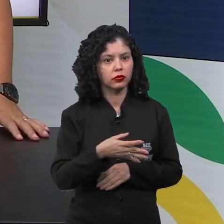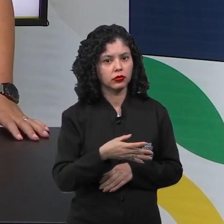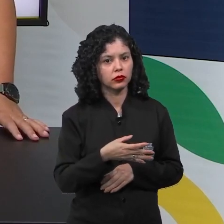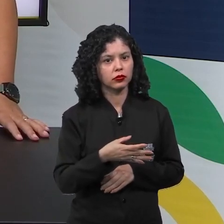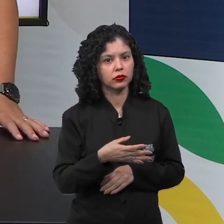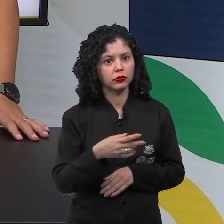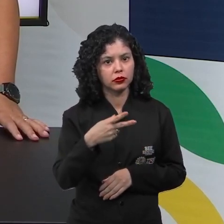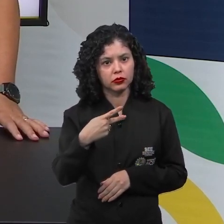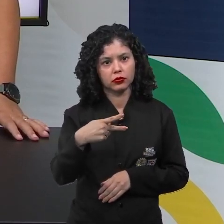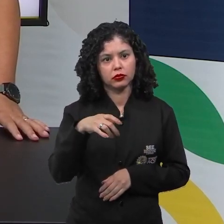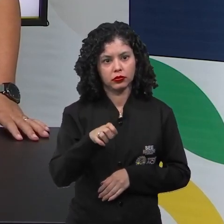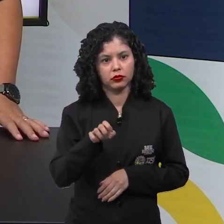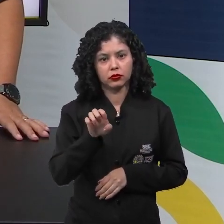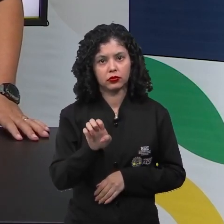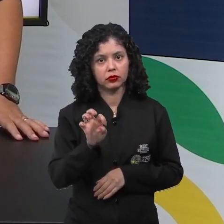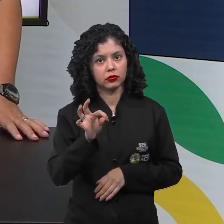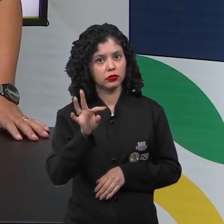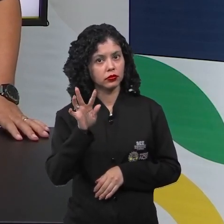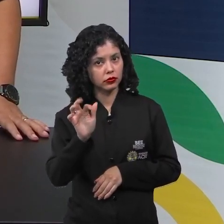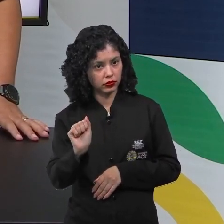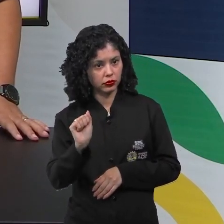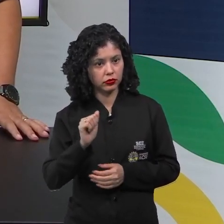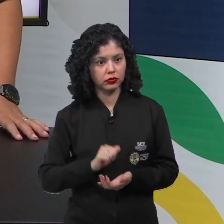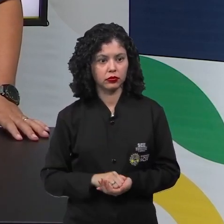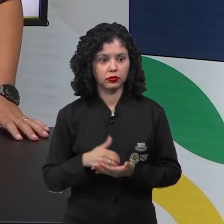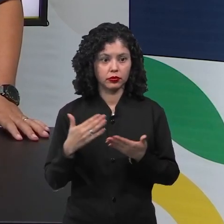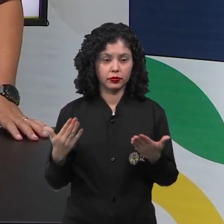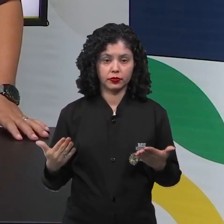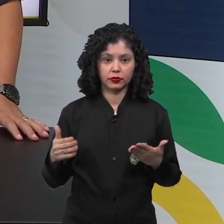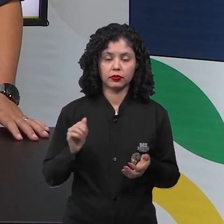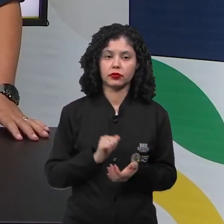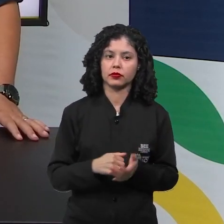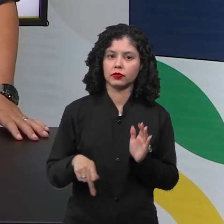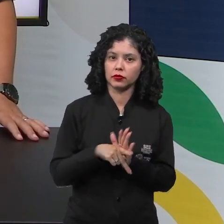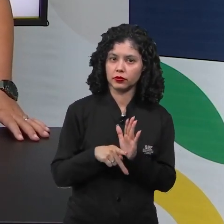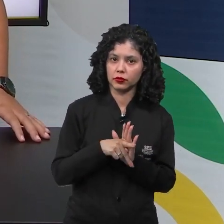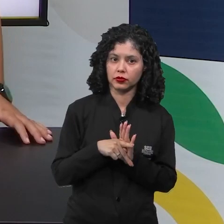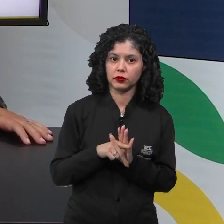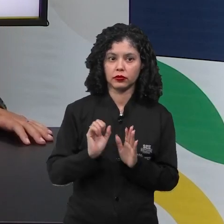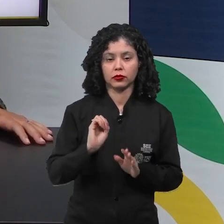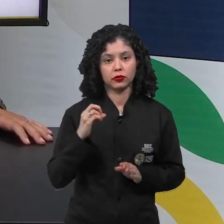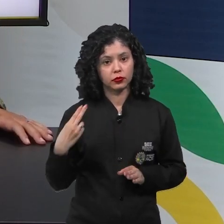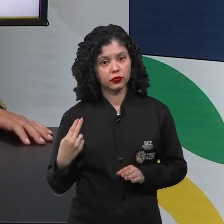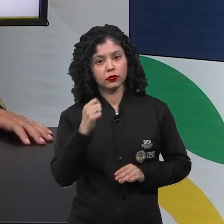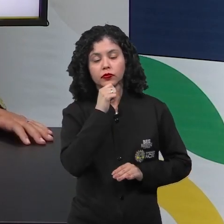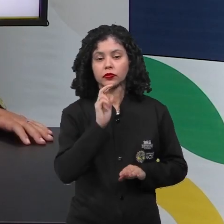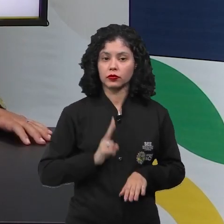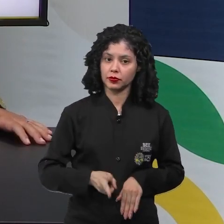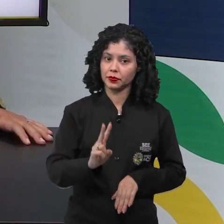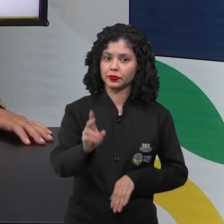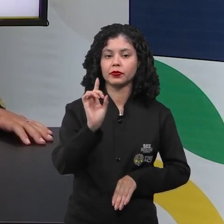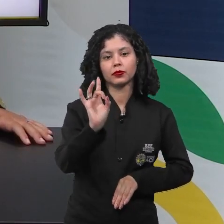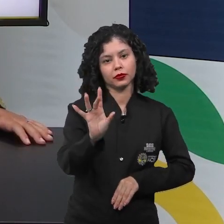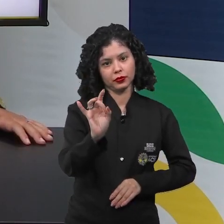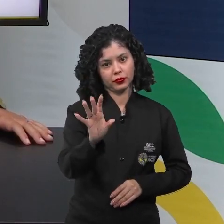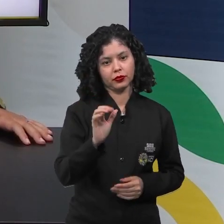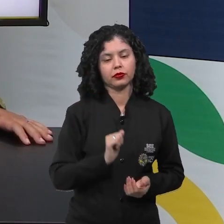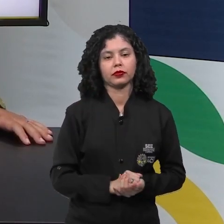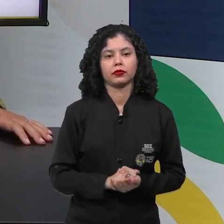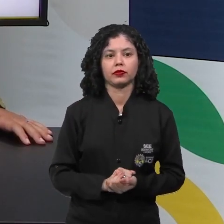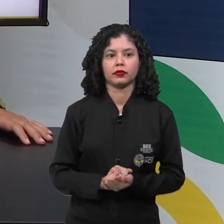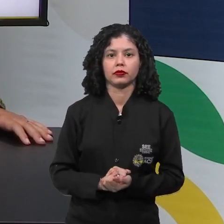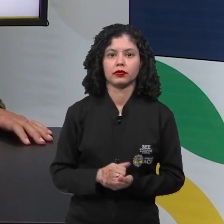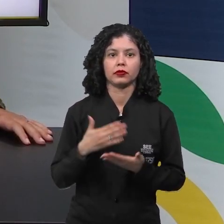o petabyte, que é esse aqui, nos dispositivos, ou vai permanecer somente nos